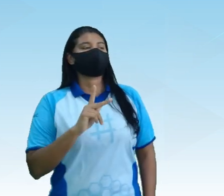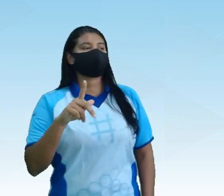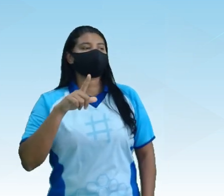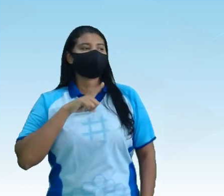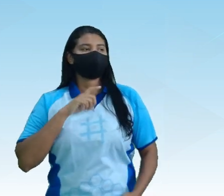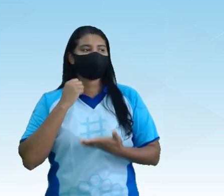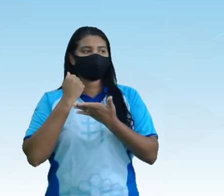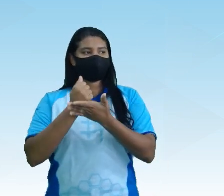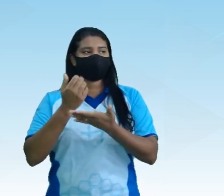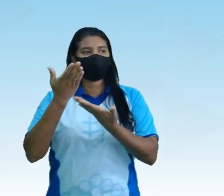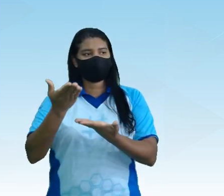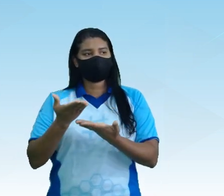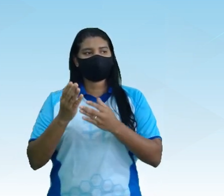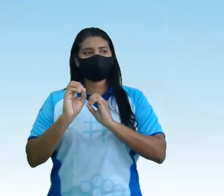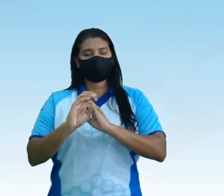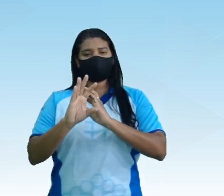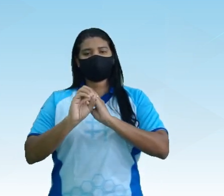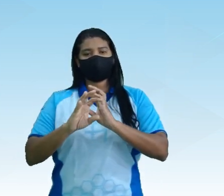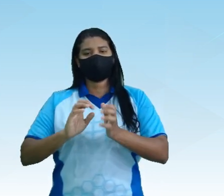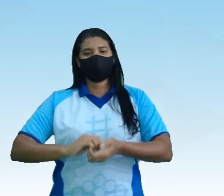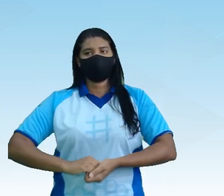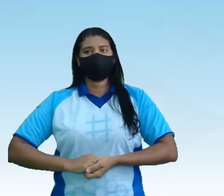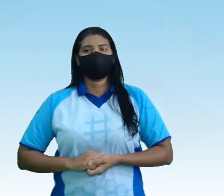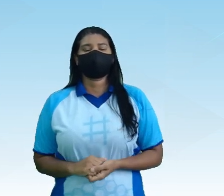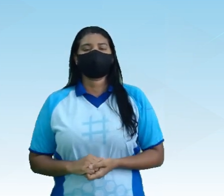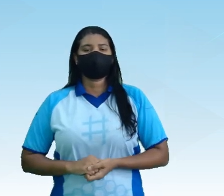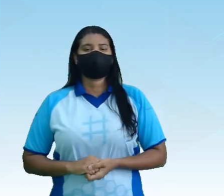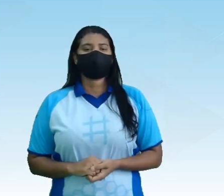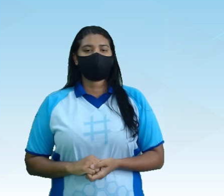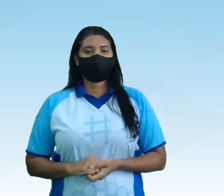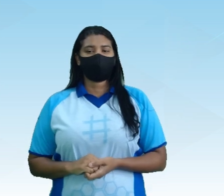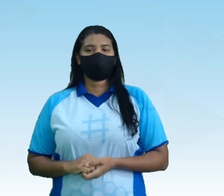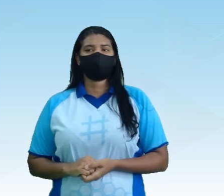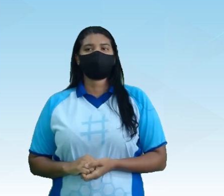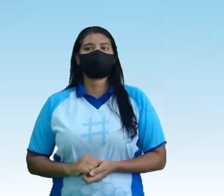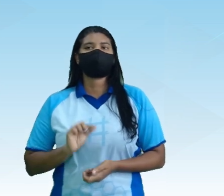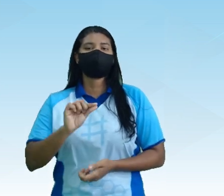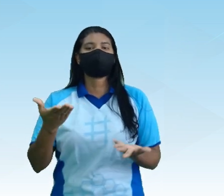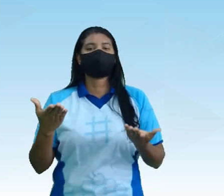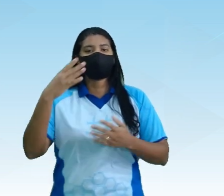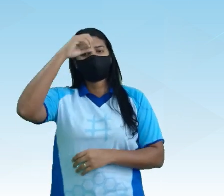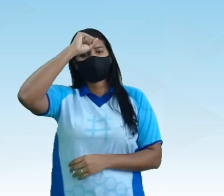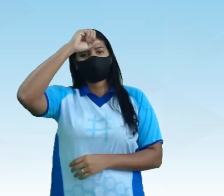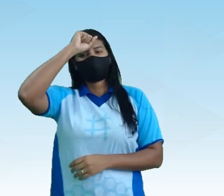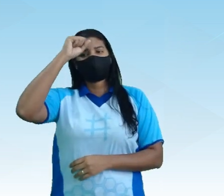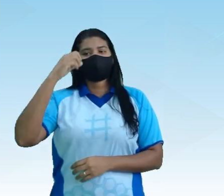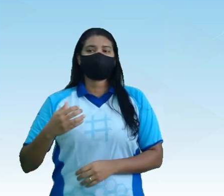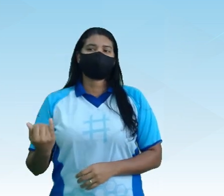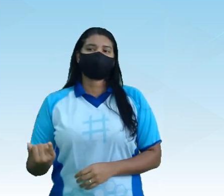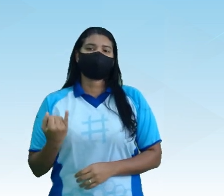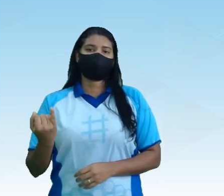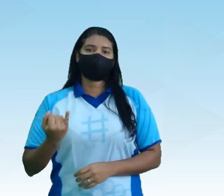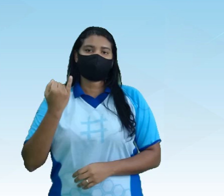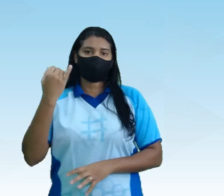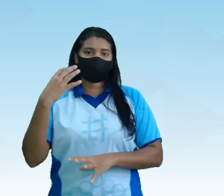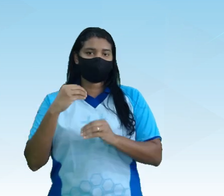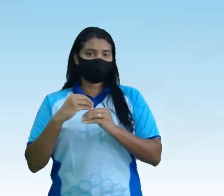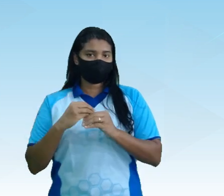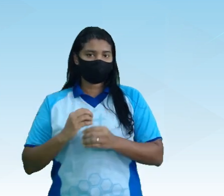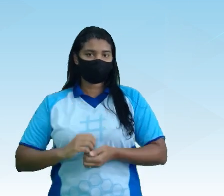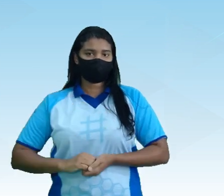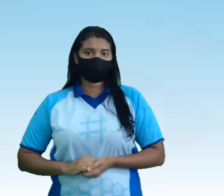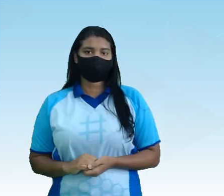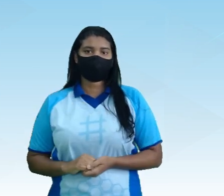para te ministrar a aula, não é isso? Tá fechado? Professor, para que eu vou aprender a fazer isso? É importante. Muito,